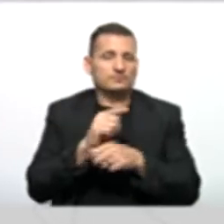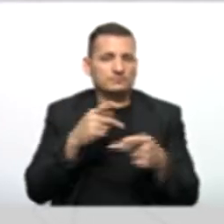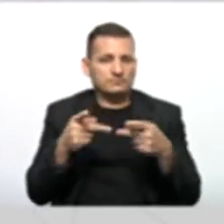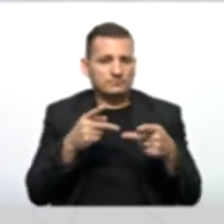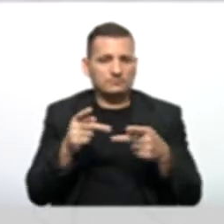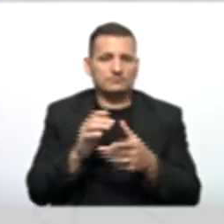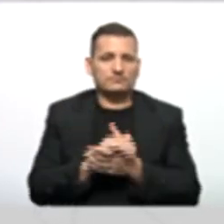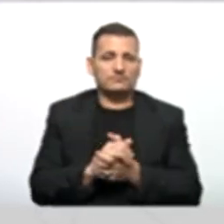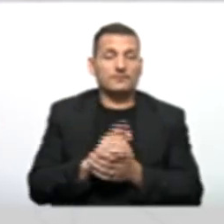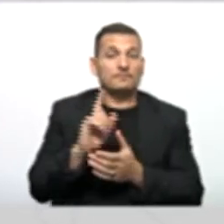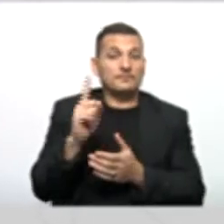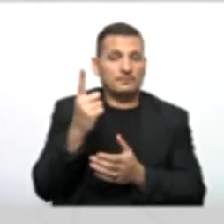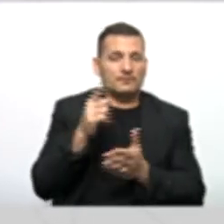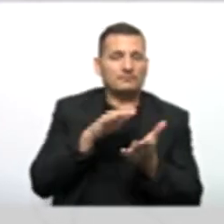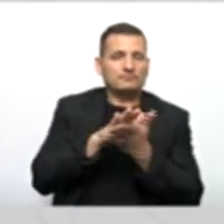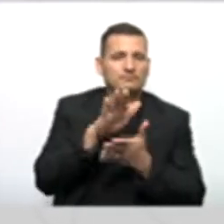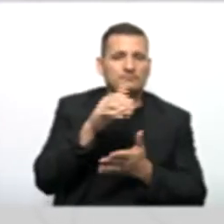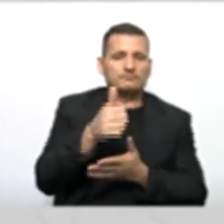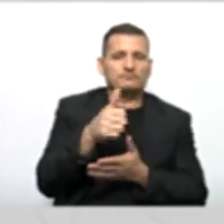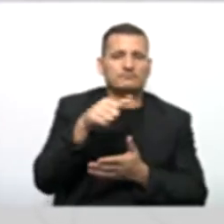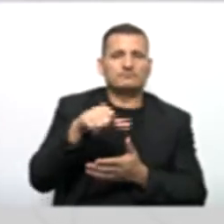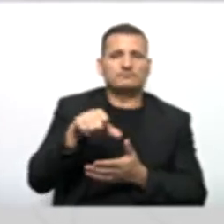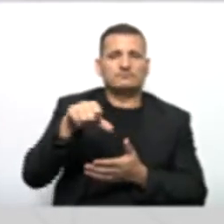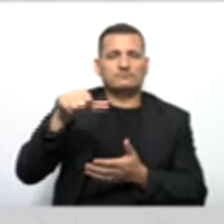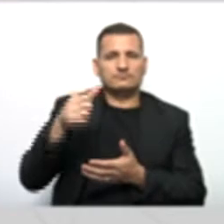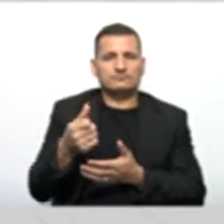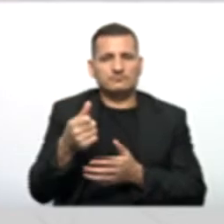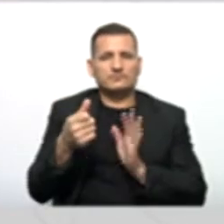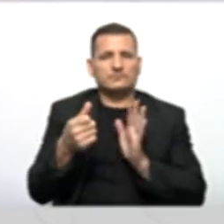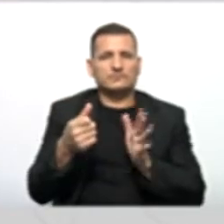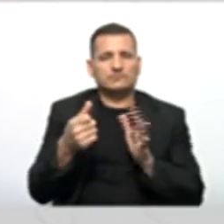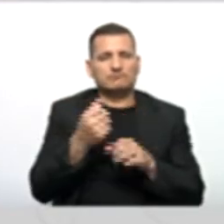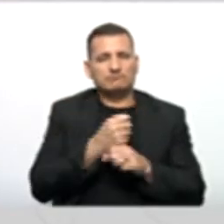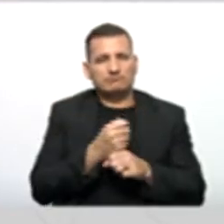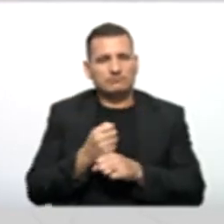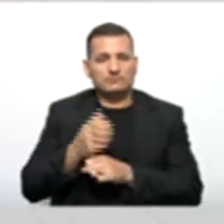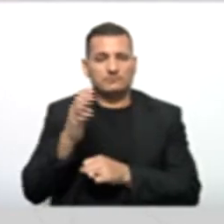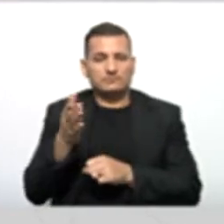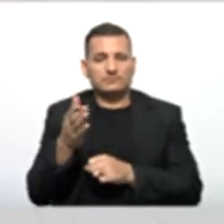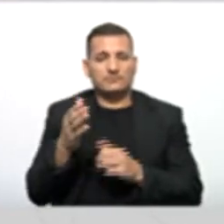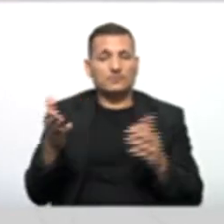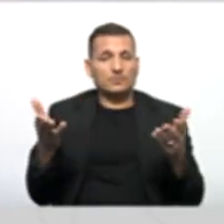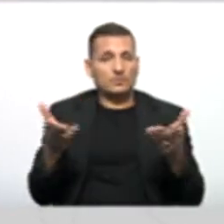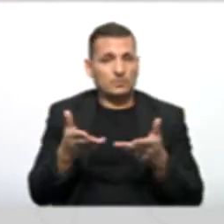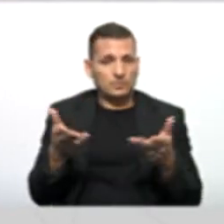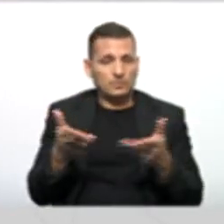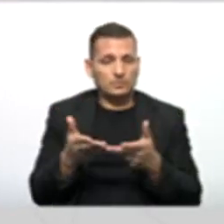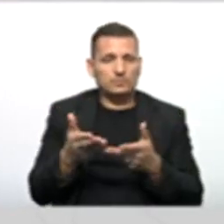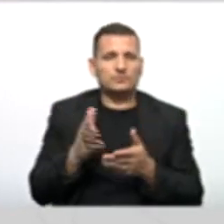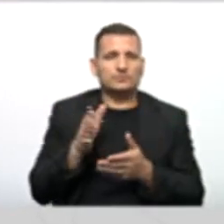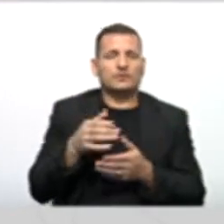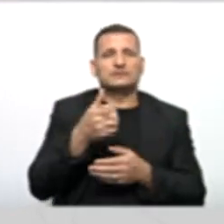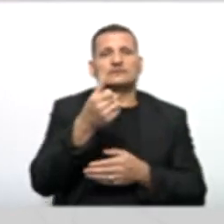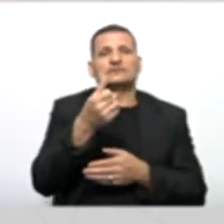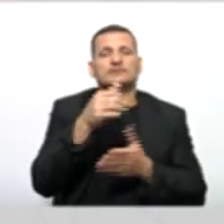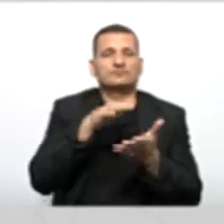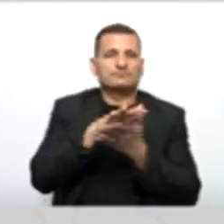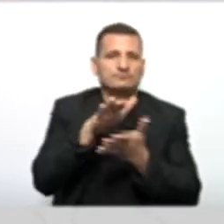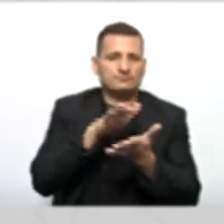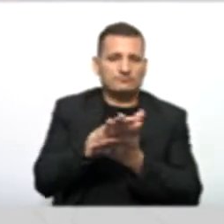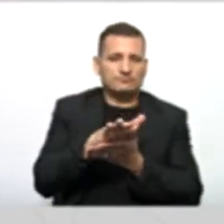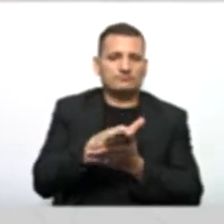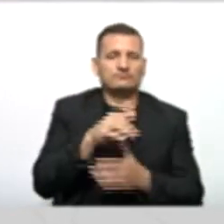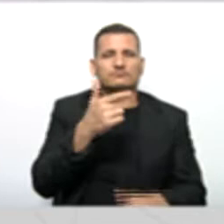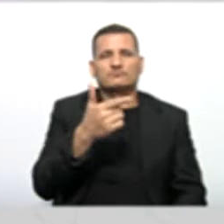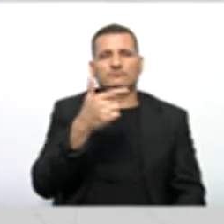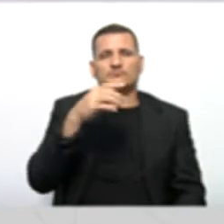primeira edição foi lançada em 1996, ou seja, já tem um tempinho, né? E, atualmente, ele está na 6ª edição, que foi atualizada